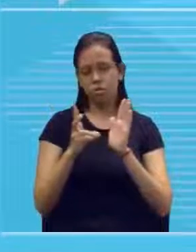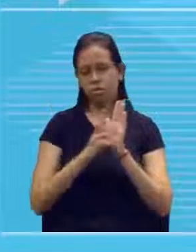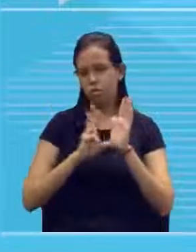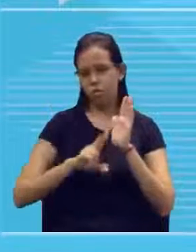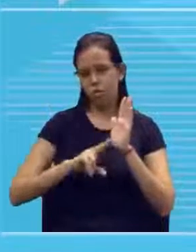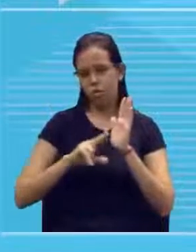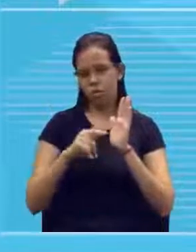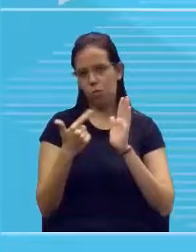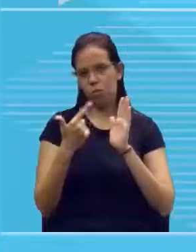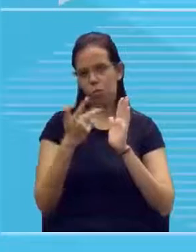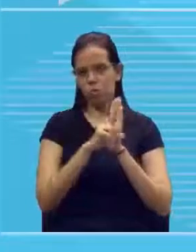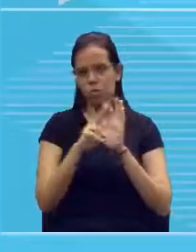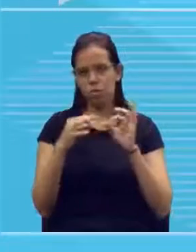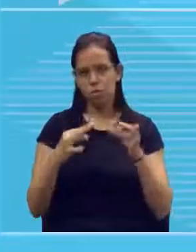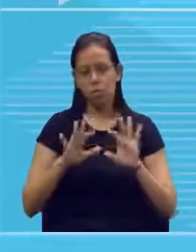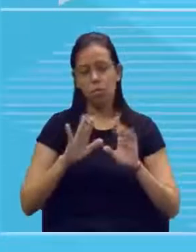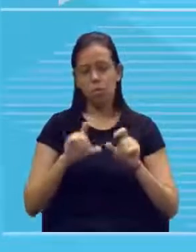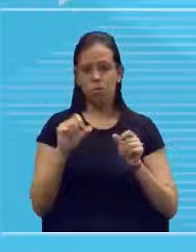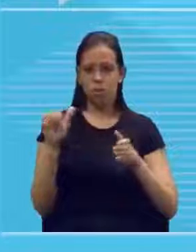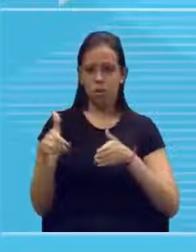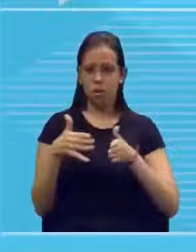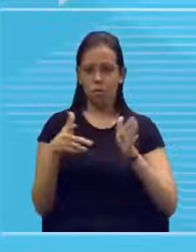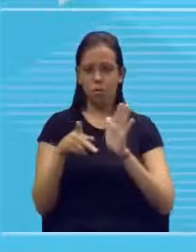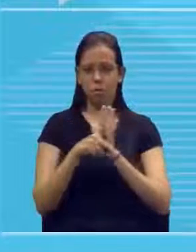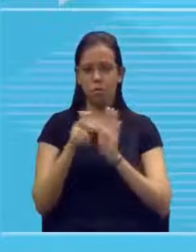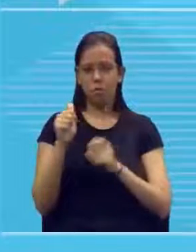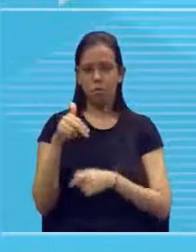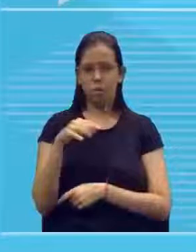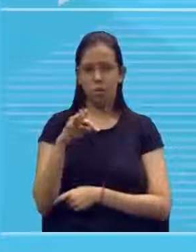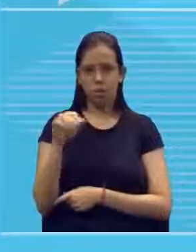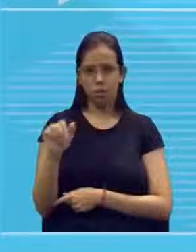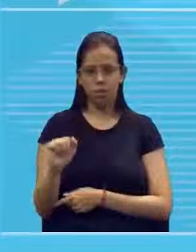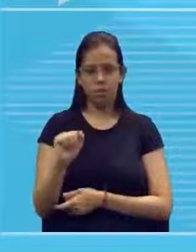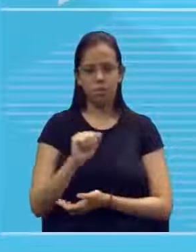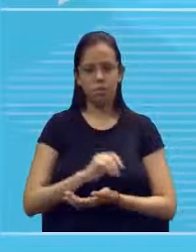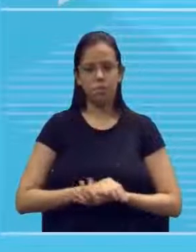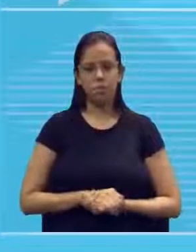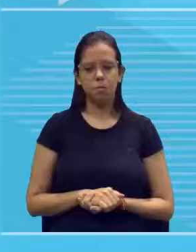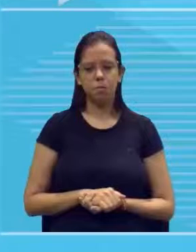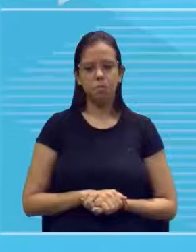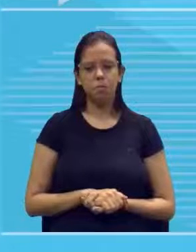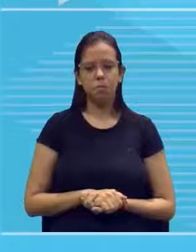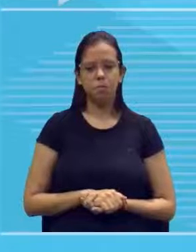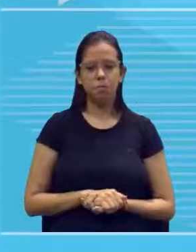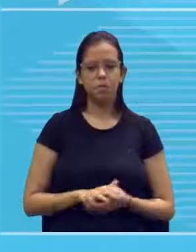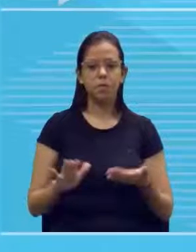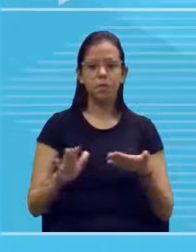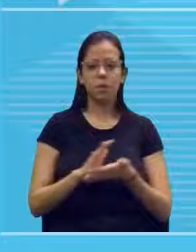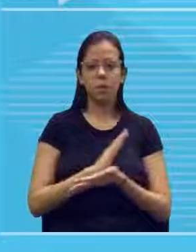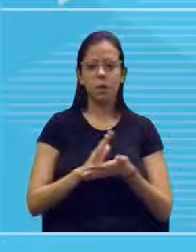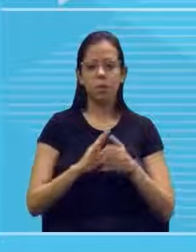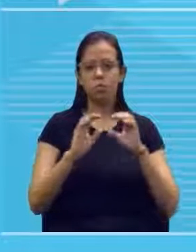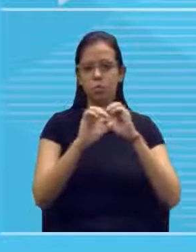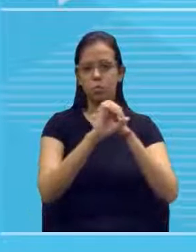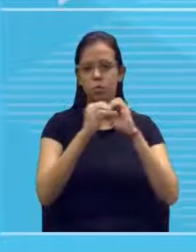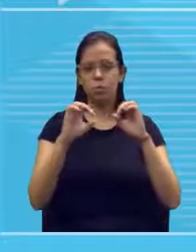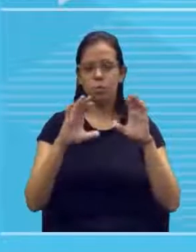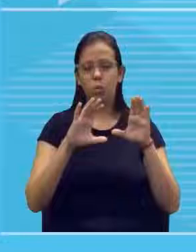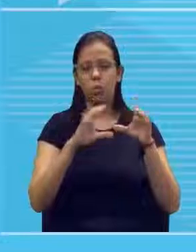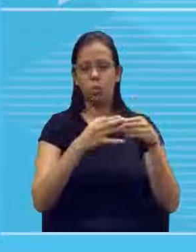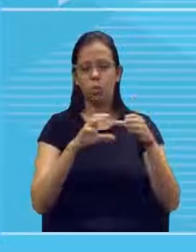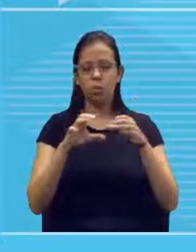chamadas de via láctea e sim de caminho da anta em algumas constelações